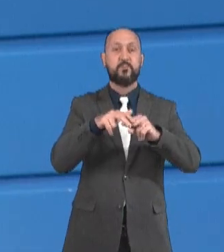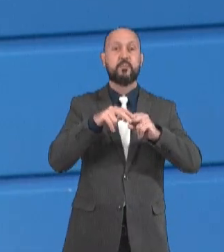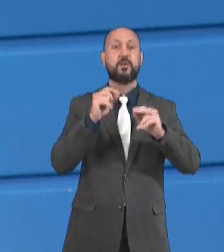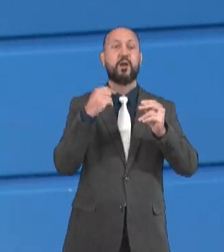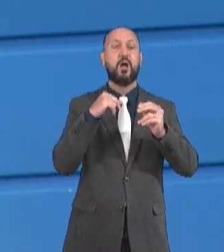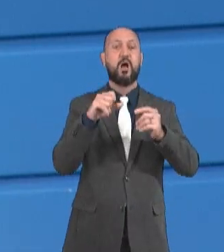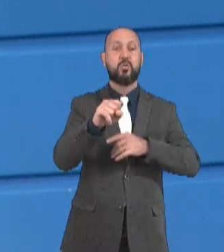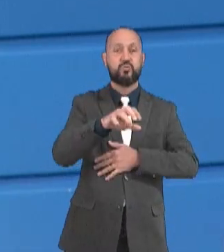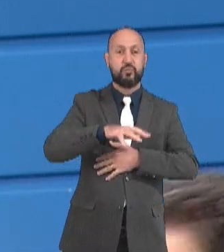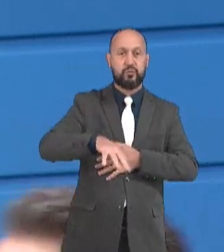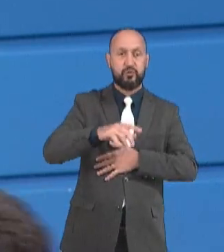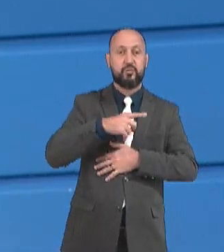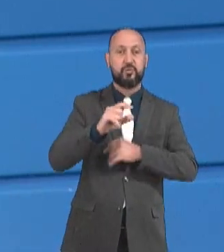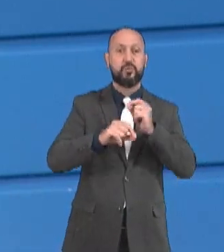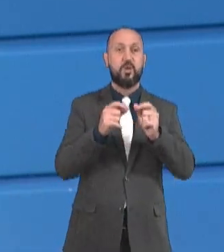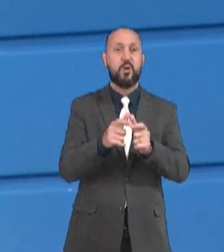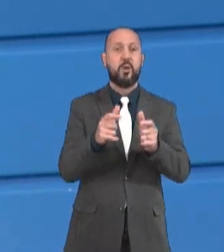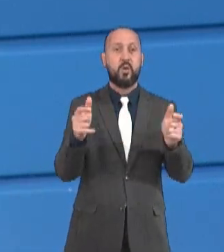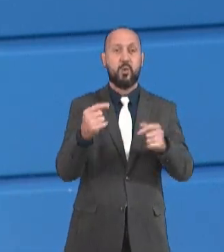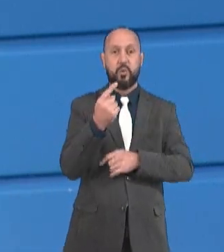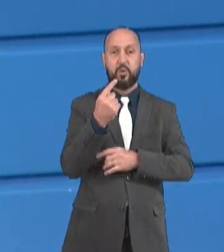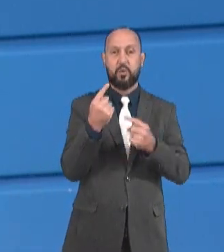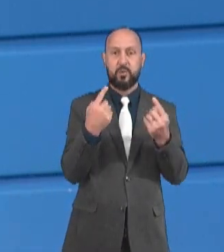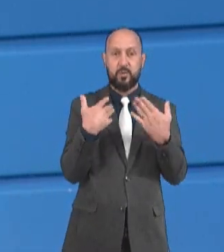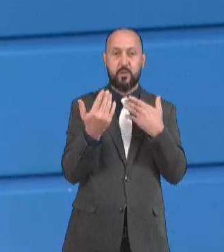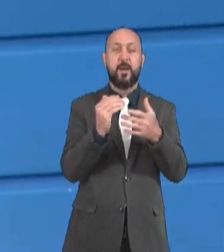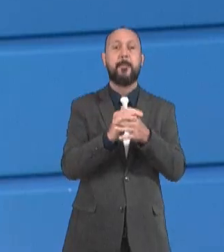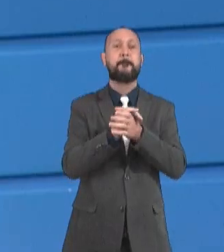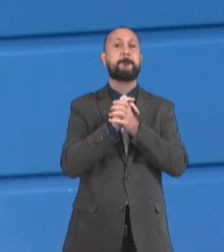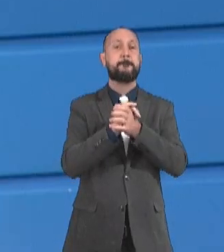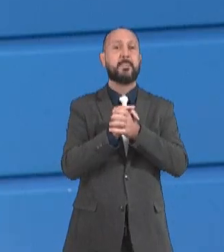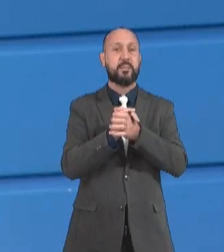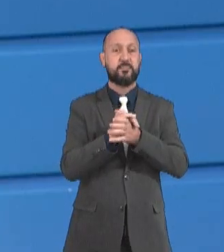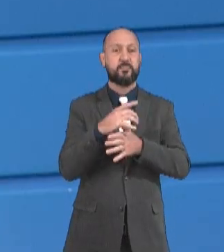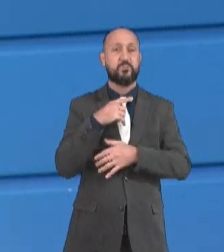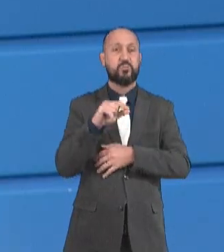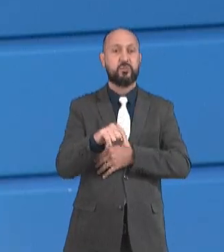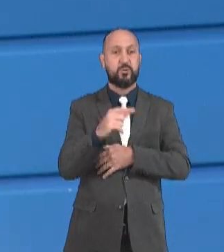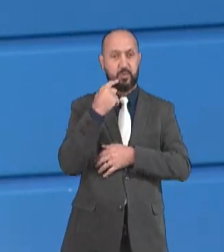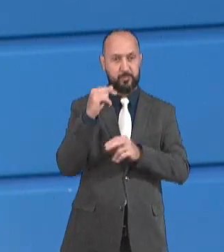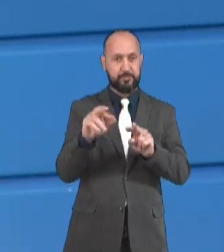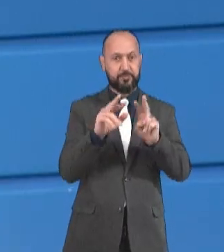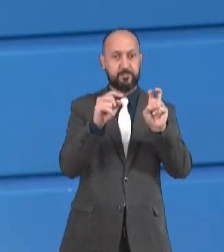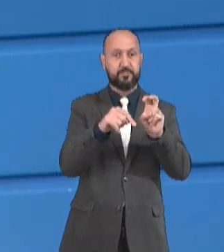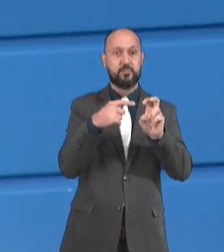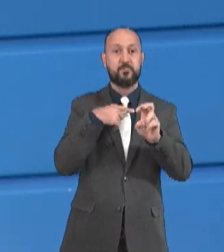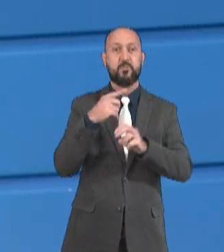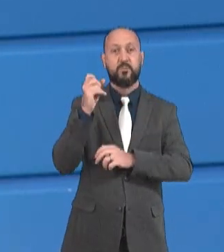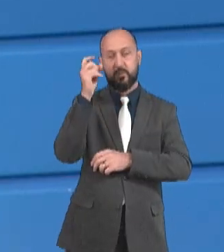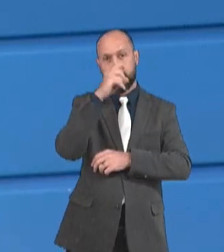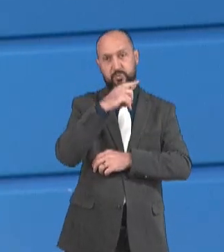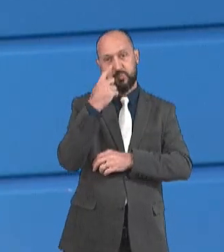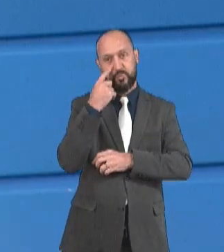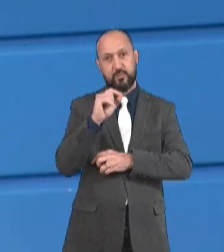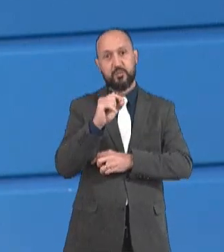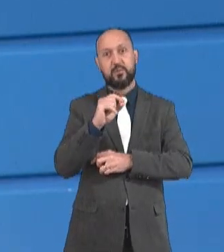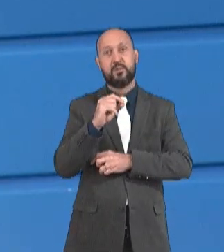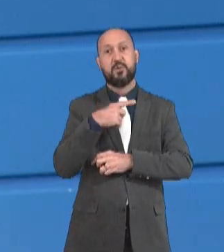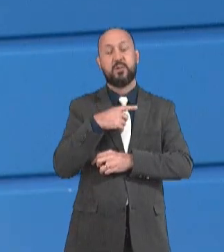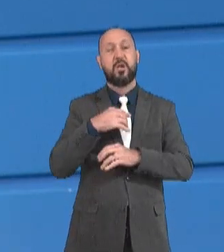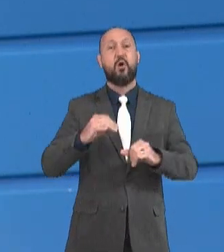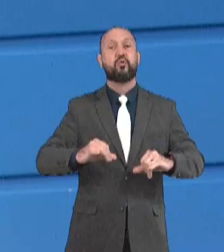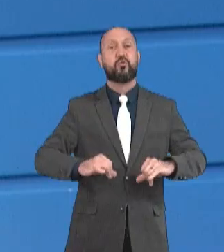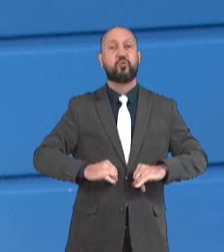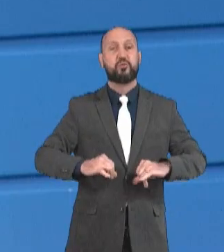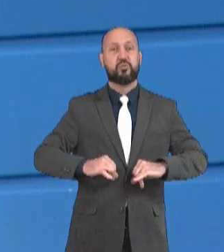sociedade precisa realmente ampliar esse debate. Então, te parabenizo aqui por trazer isso, essa pauta, que nos dói muito, que é muito